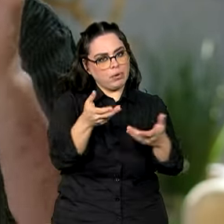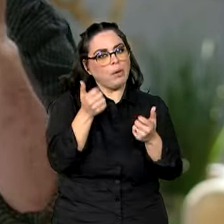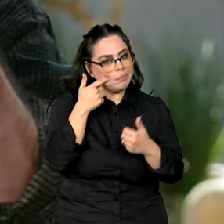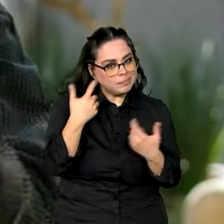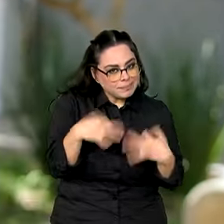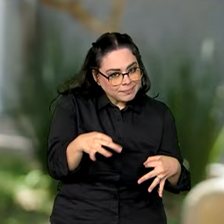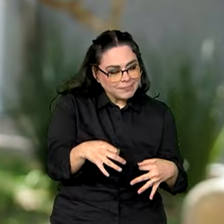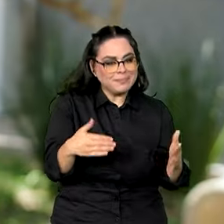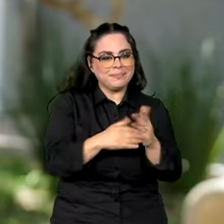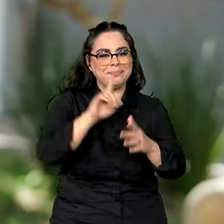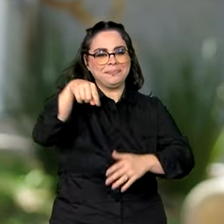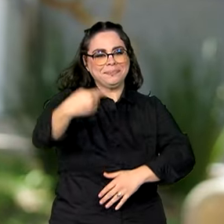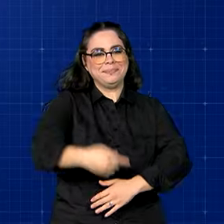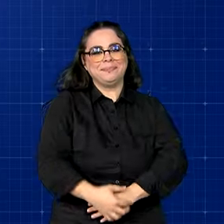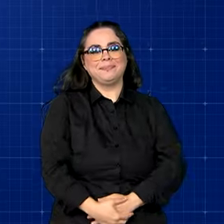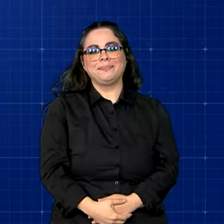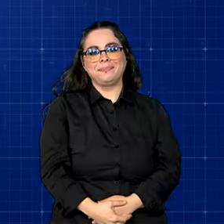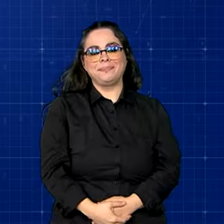Até a próxima!